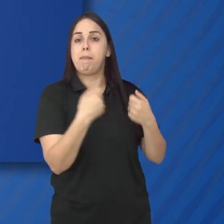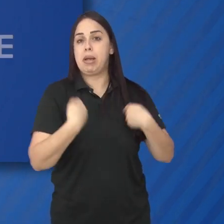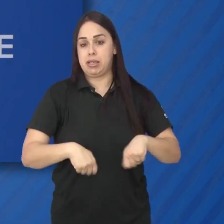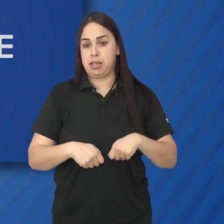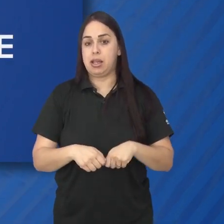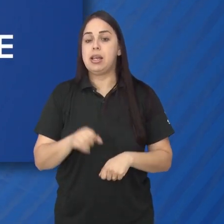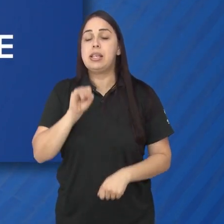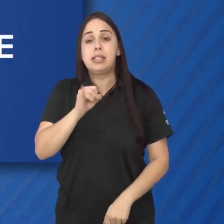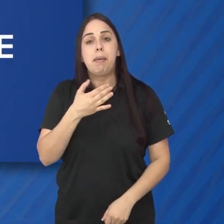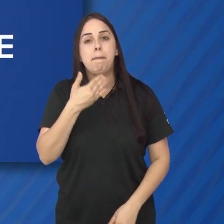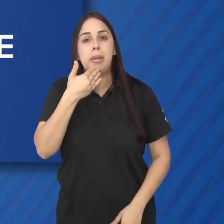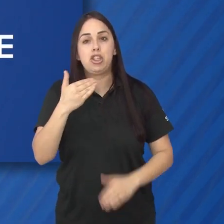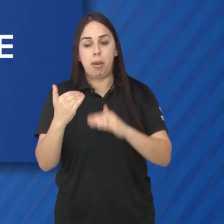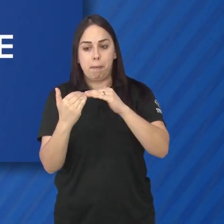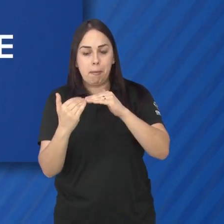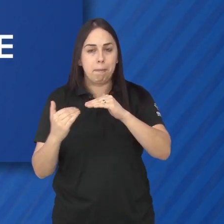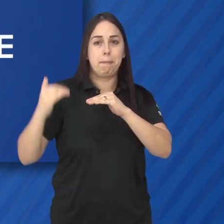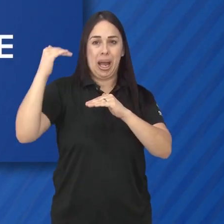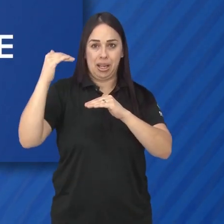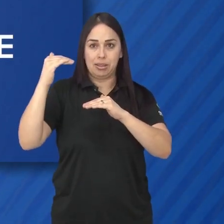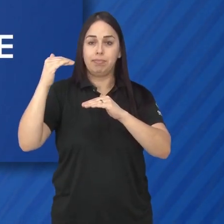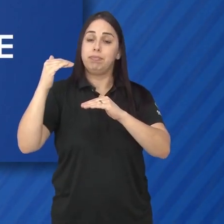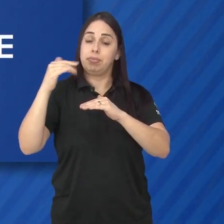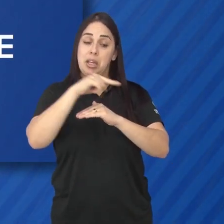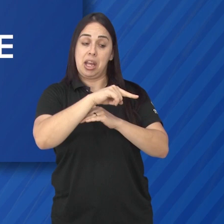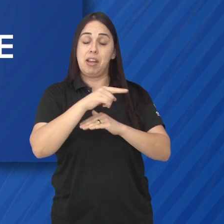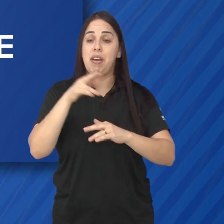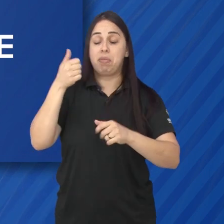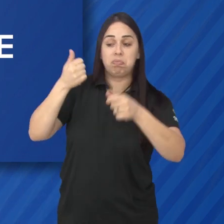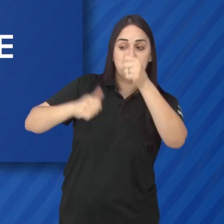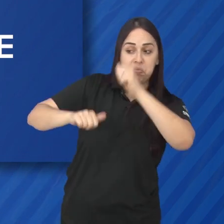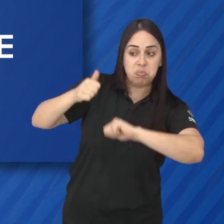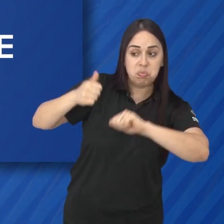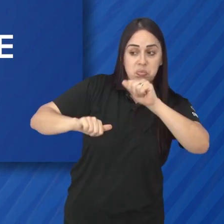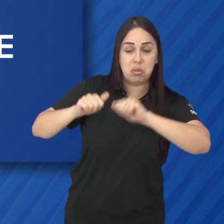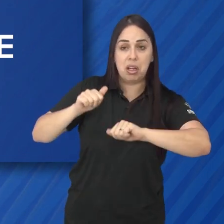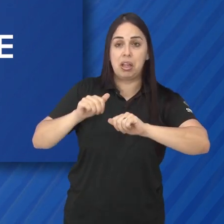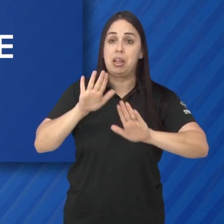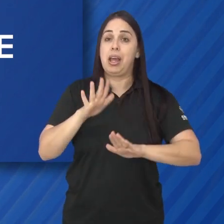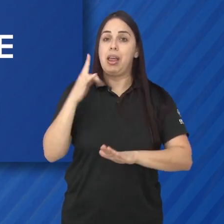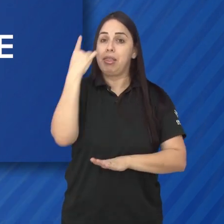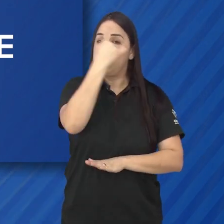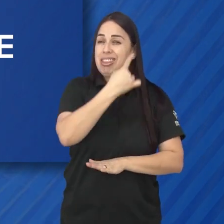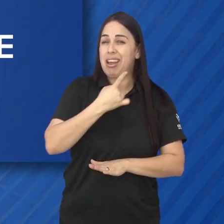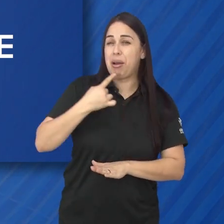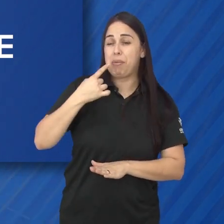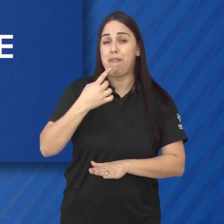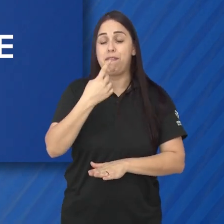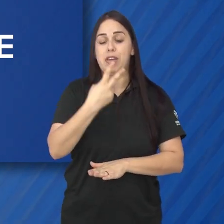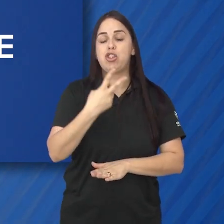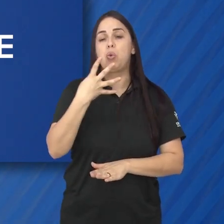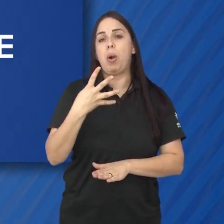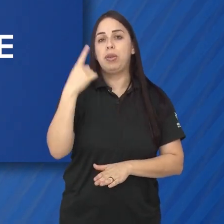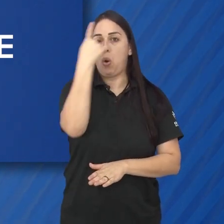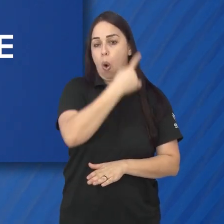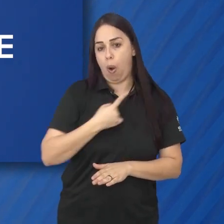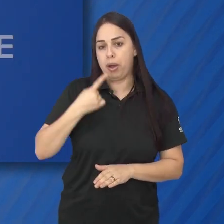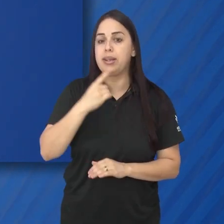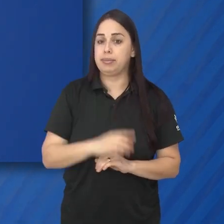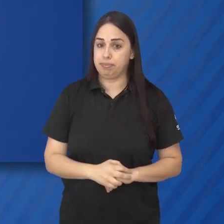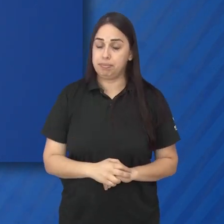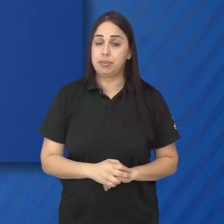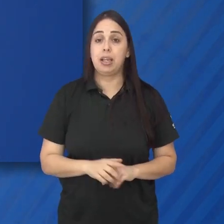bancos e, no caso das solicitações por aumento, deverão ser analisadas num prazo de 24 a 48